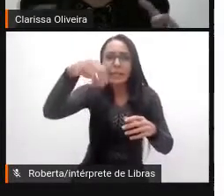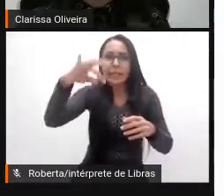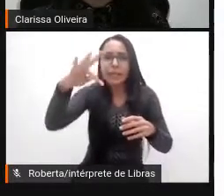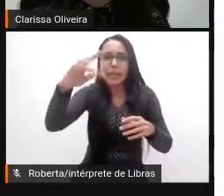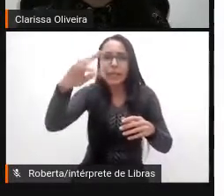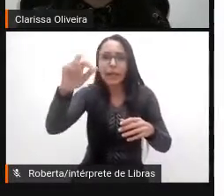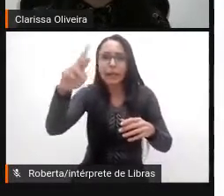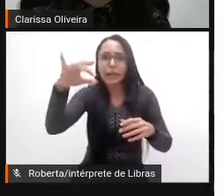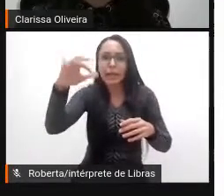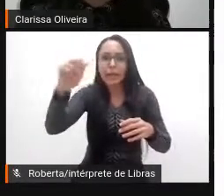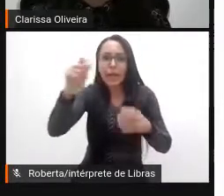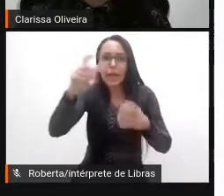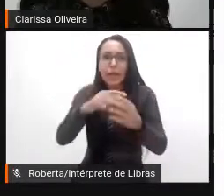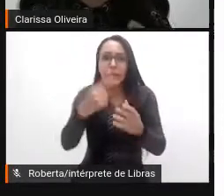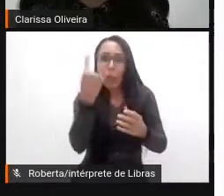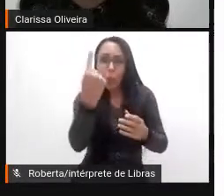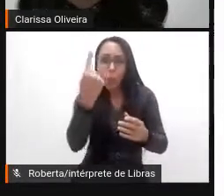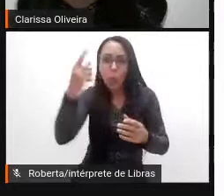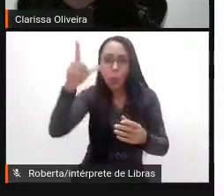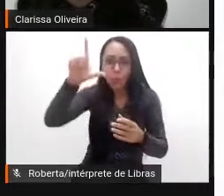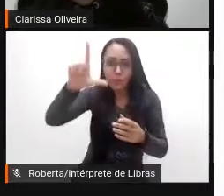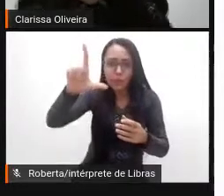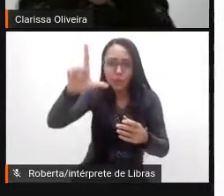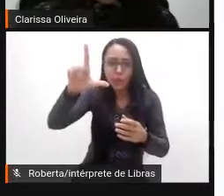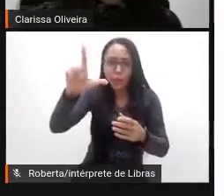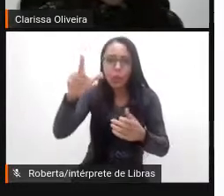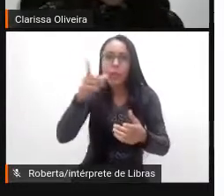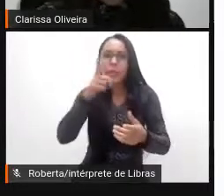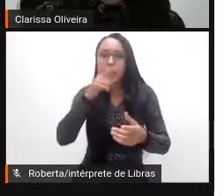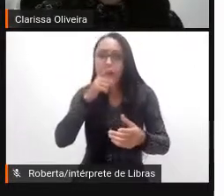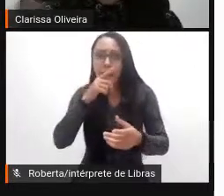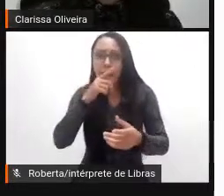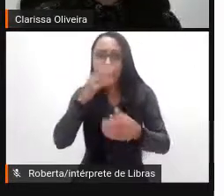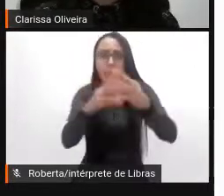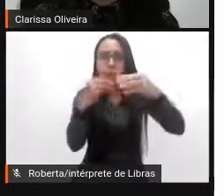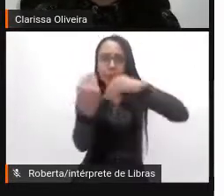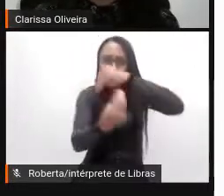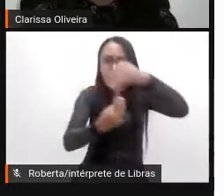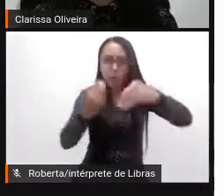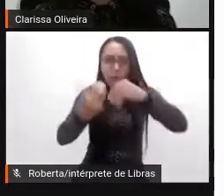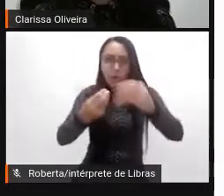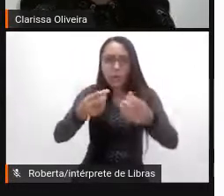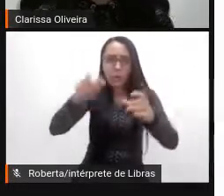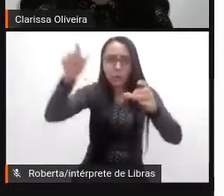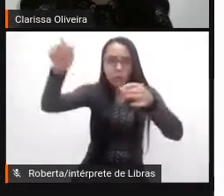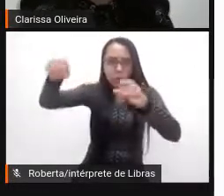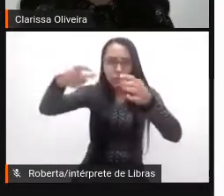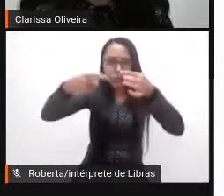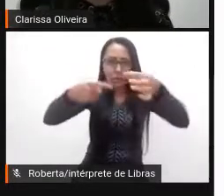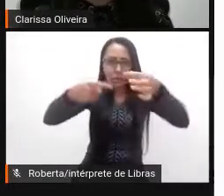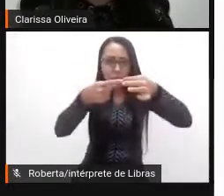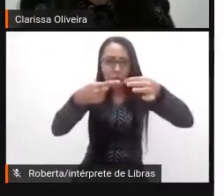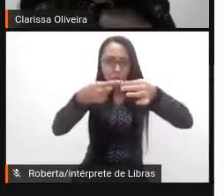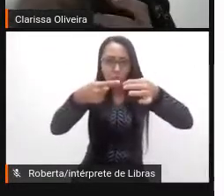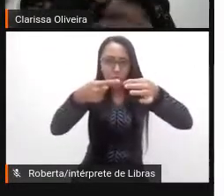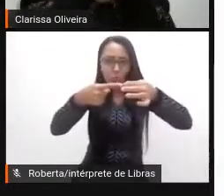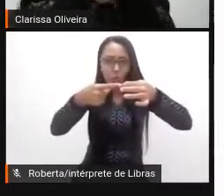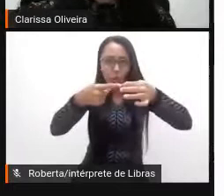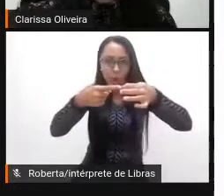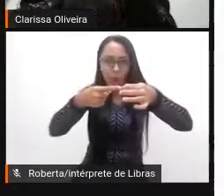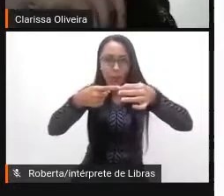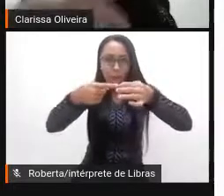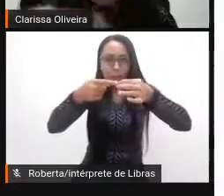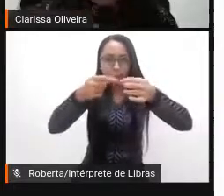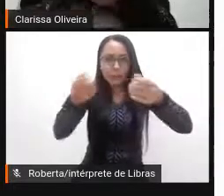água normal num recipiente, mais 2 colheres de sopa de água sanitária. E